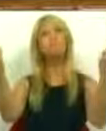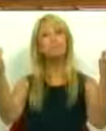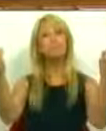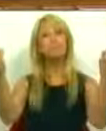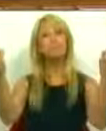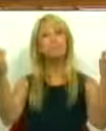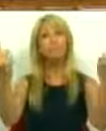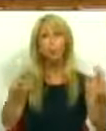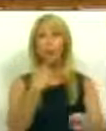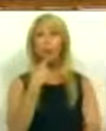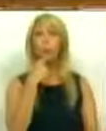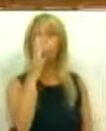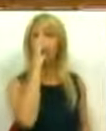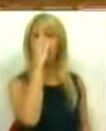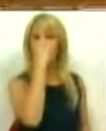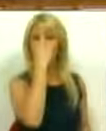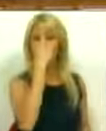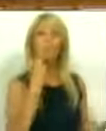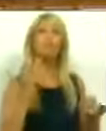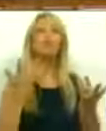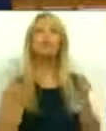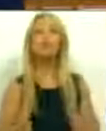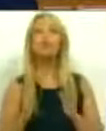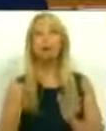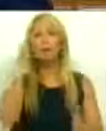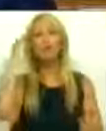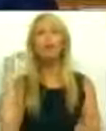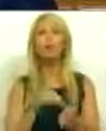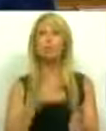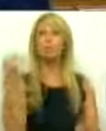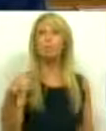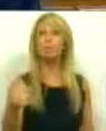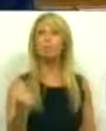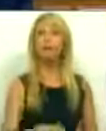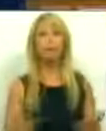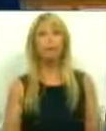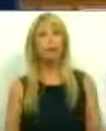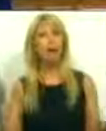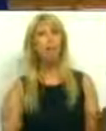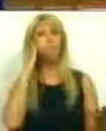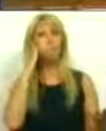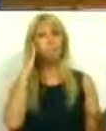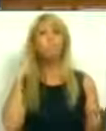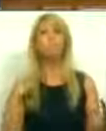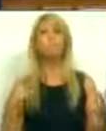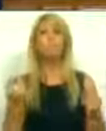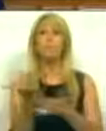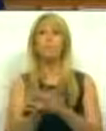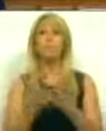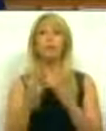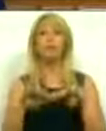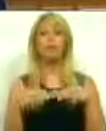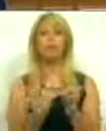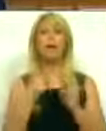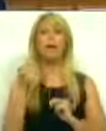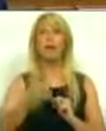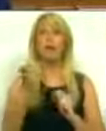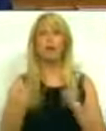enorme esforço que já está a ter resultados. Neste momento, o mercado social de arrendamento já